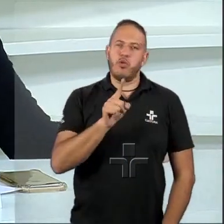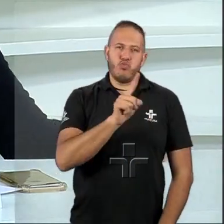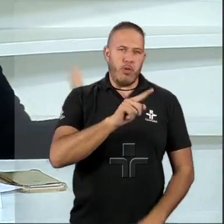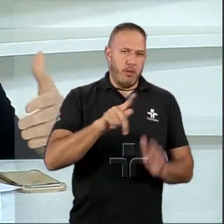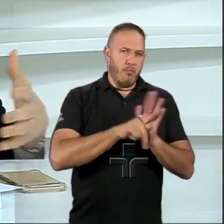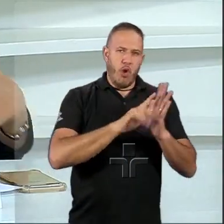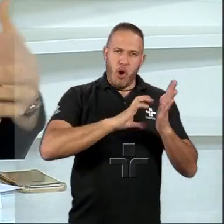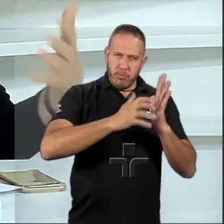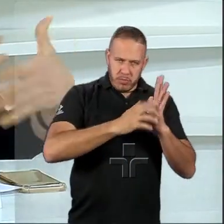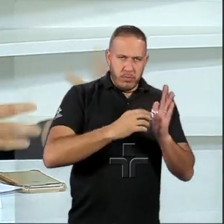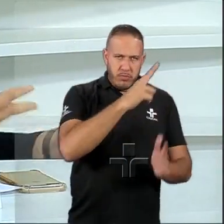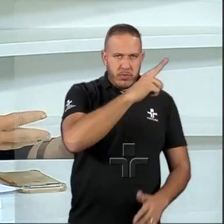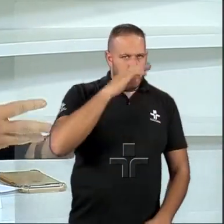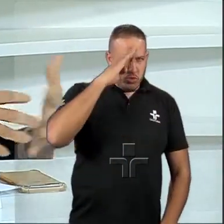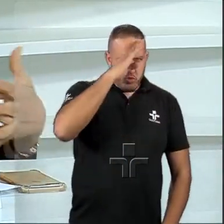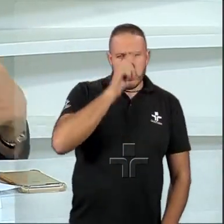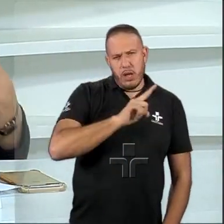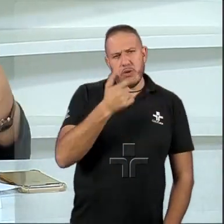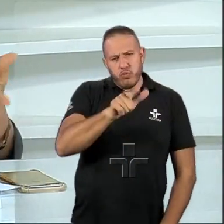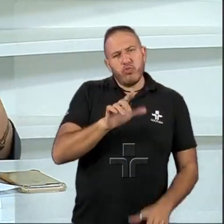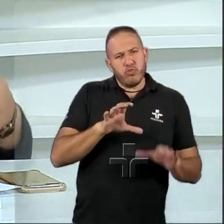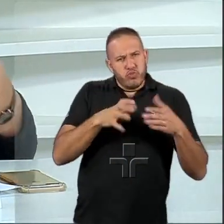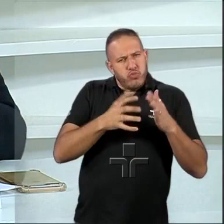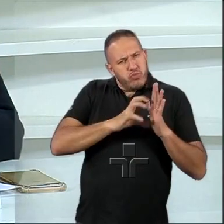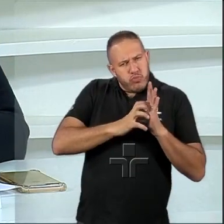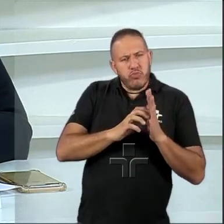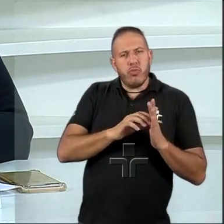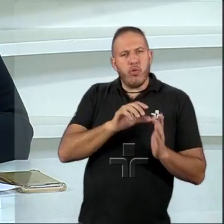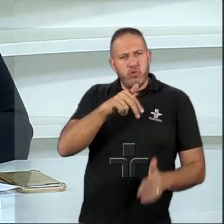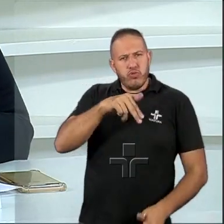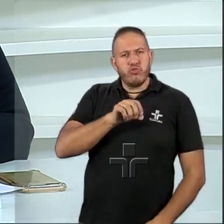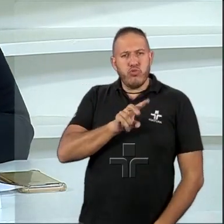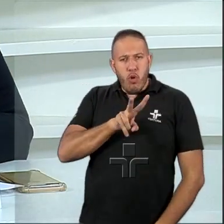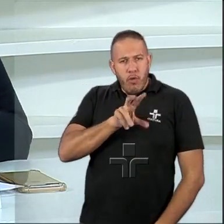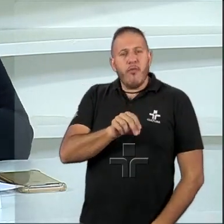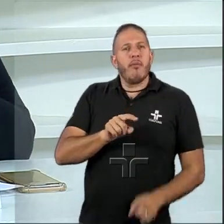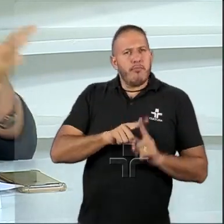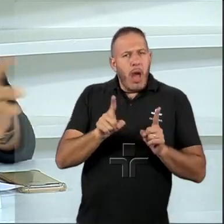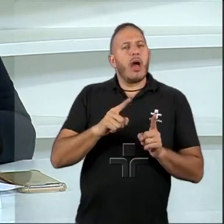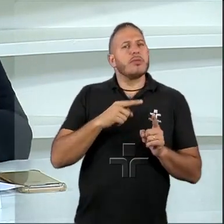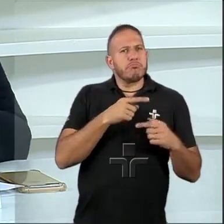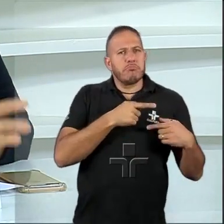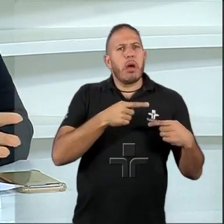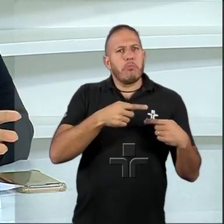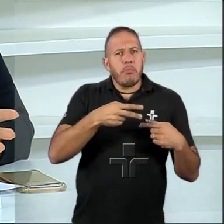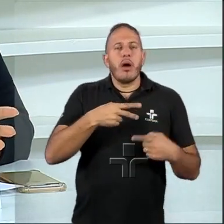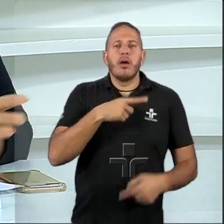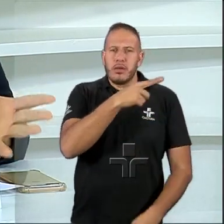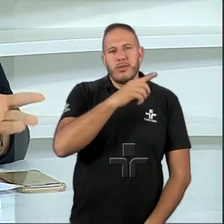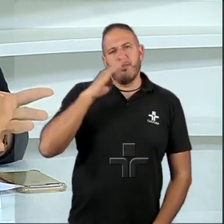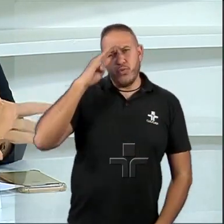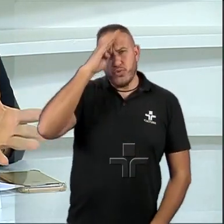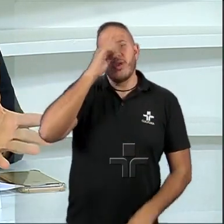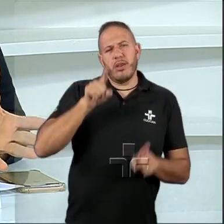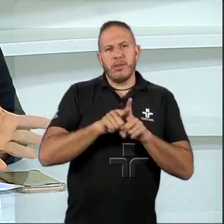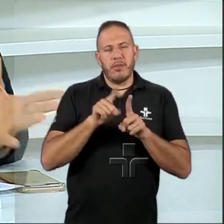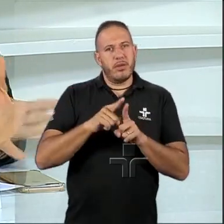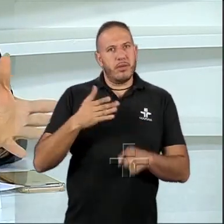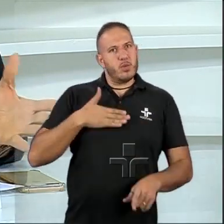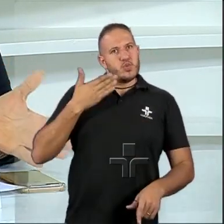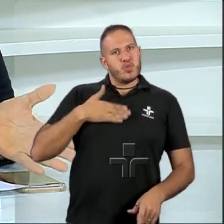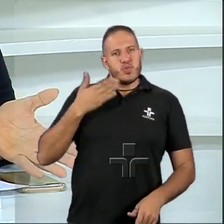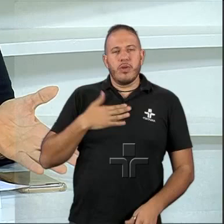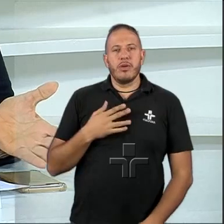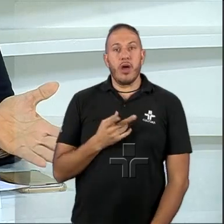é do Novo, mas que já vinha algumas semanas flertando abertamente com o Bolsonaro, que também foi uma surpresa absoluta. São